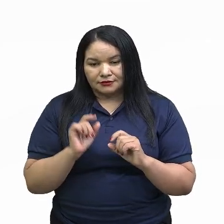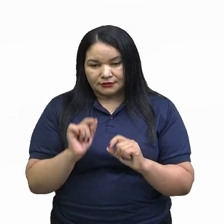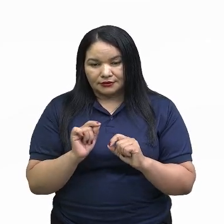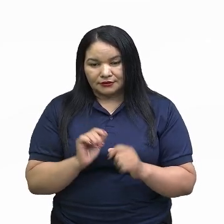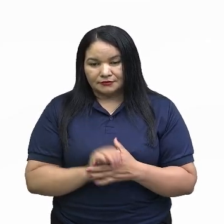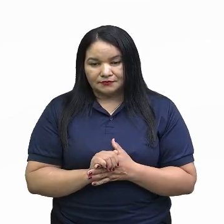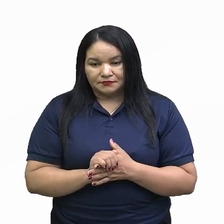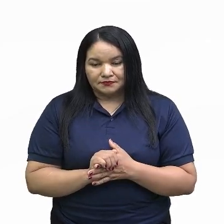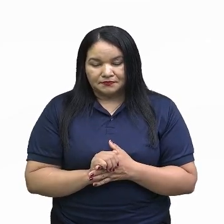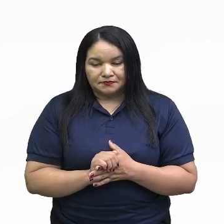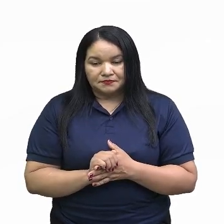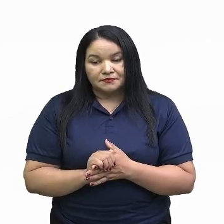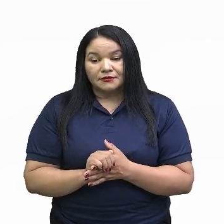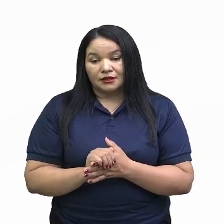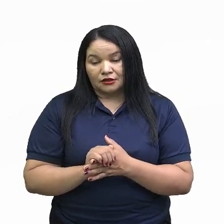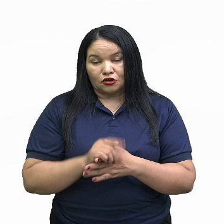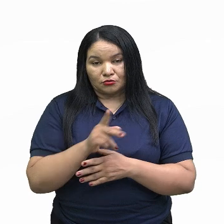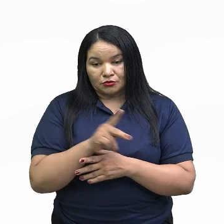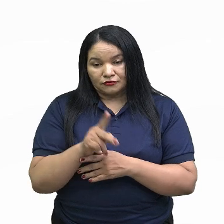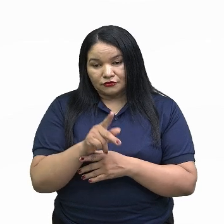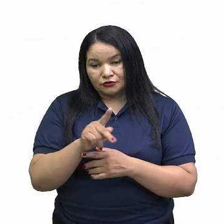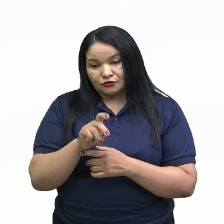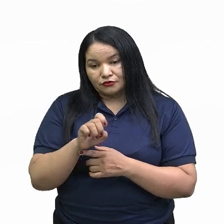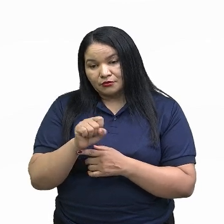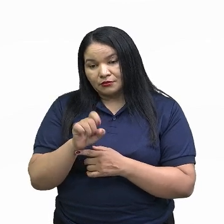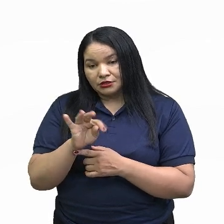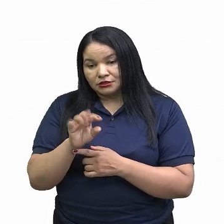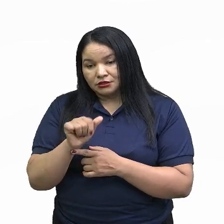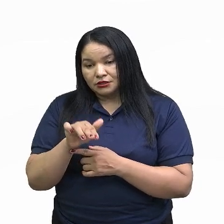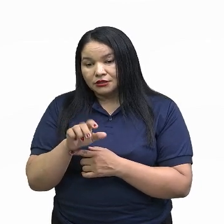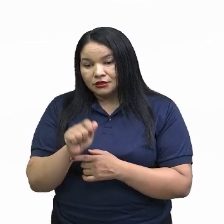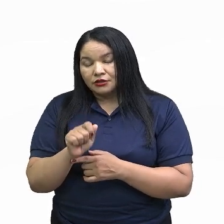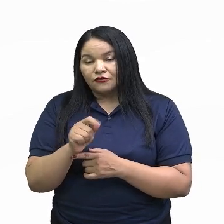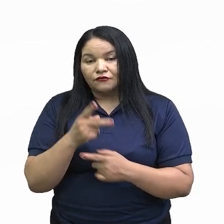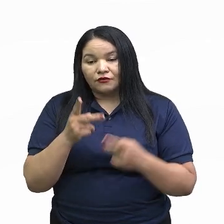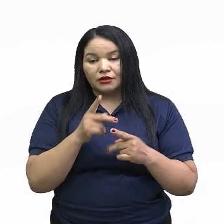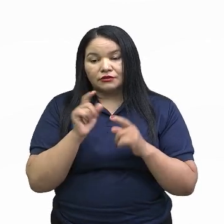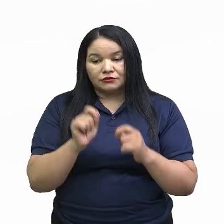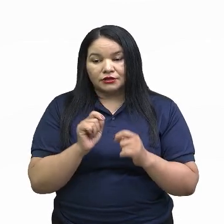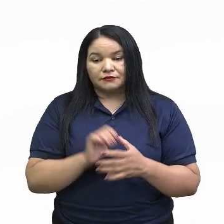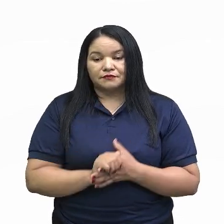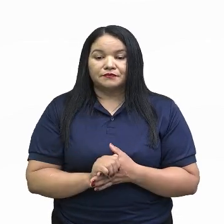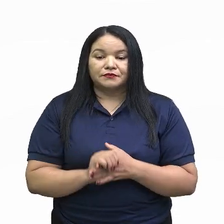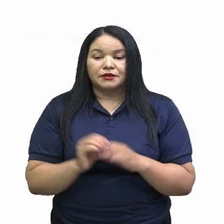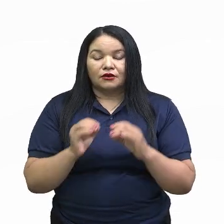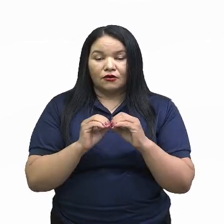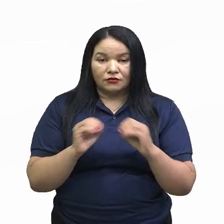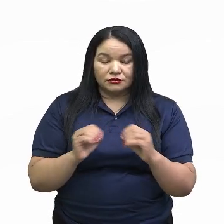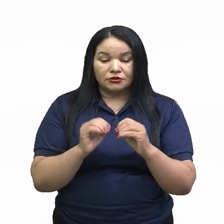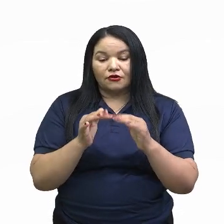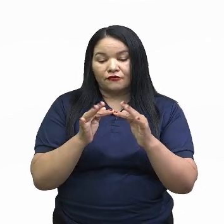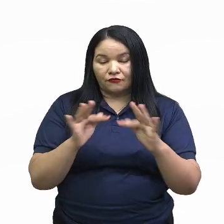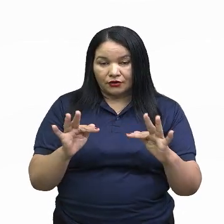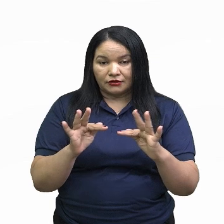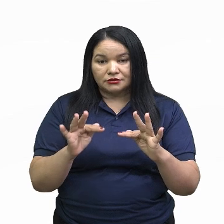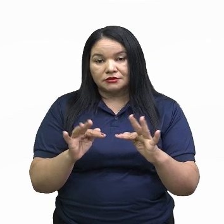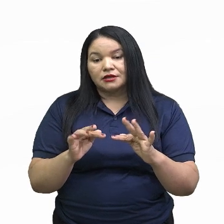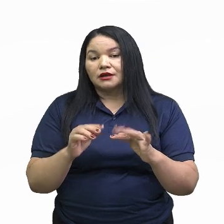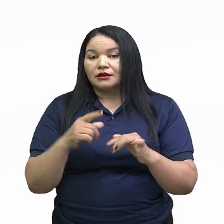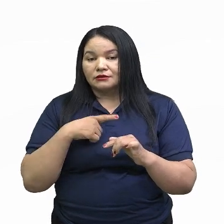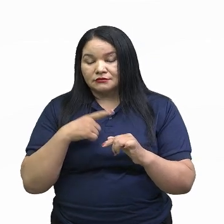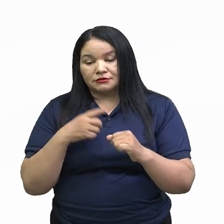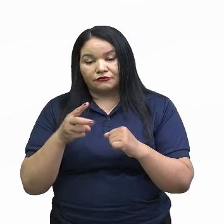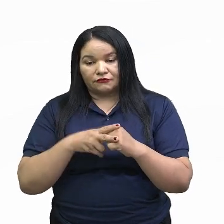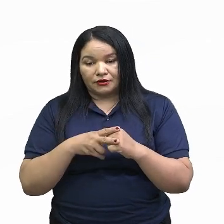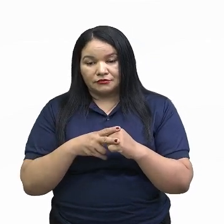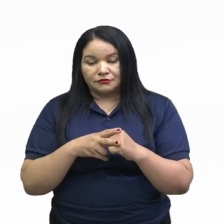Oração, conforme o professor Pestana, também chamado de Fernando Pestana, não é nada mais que uma frase verbal.